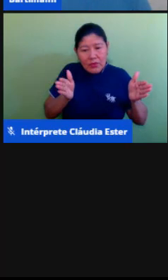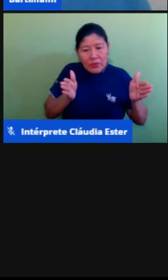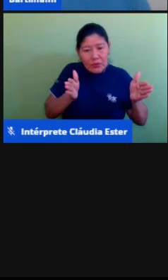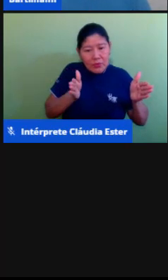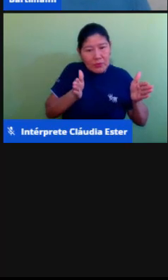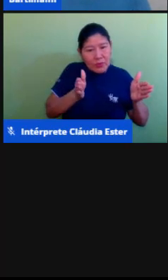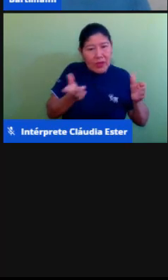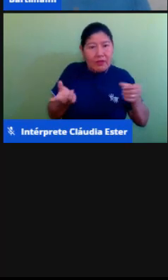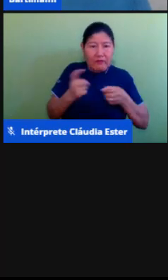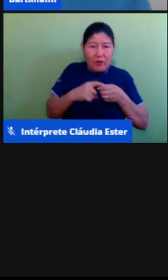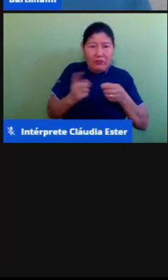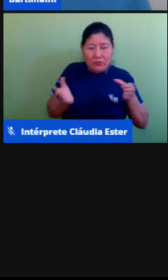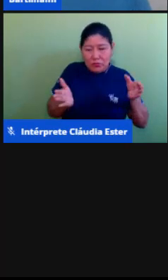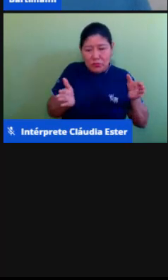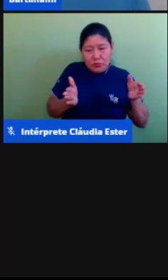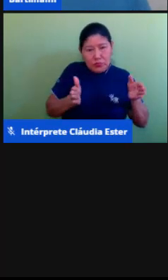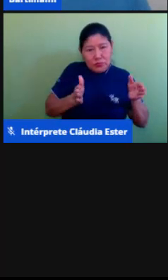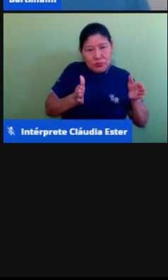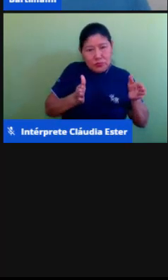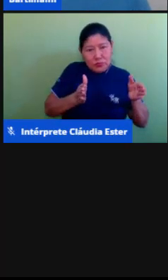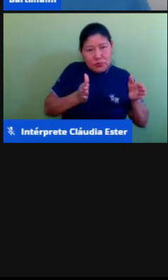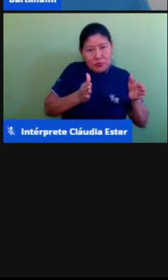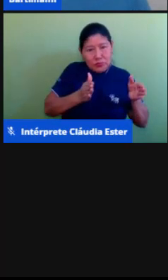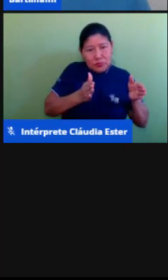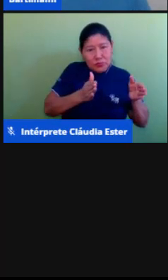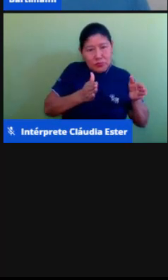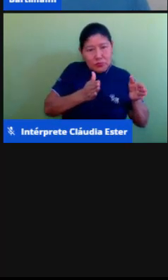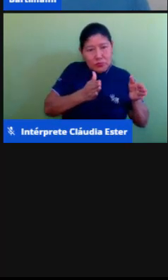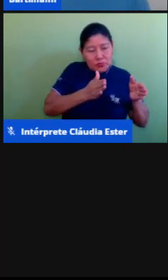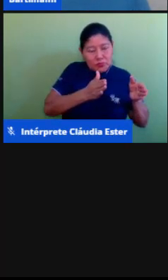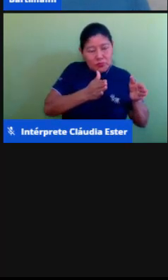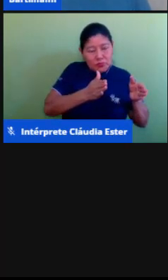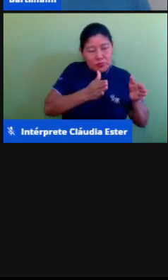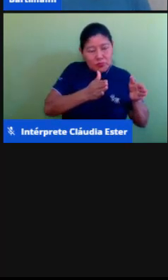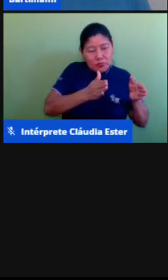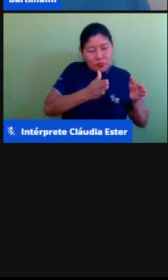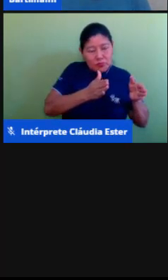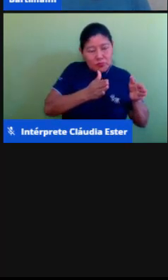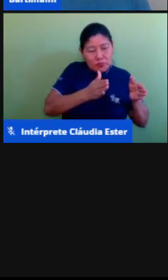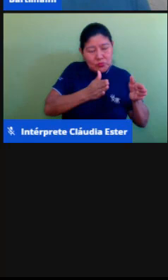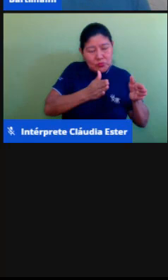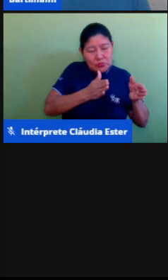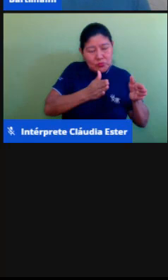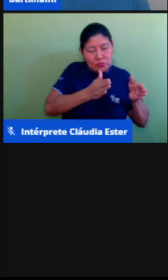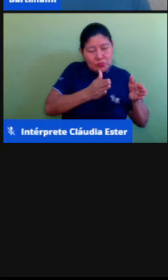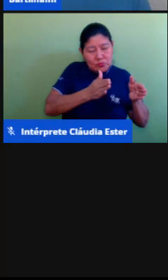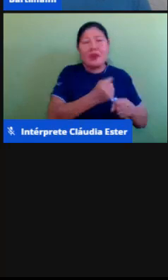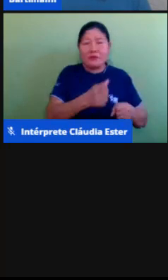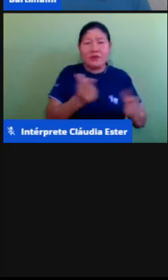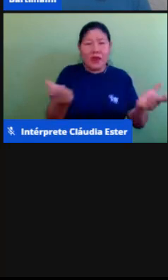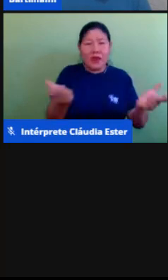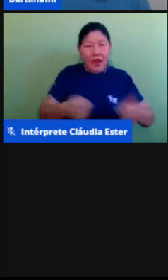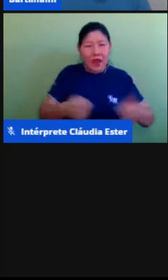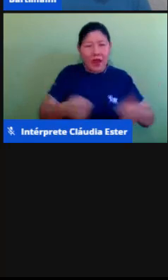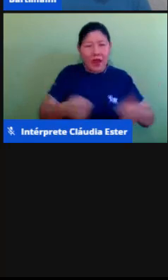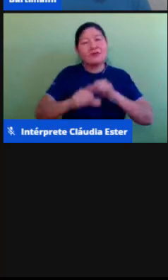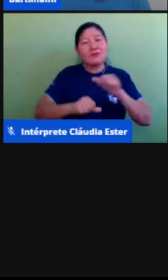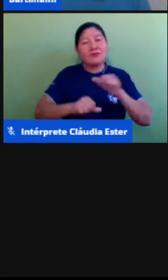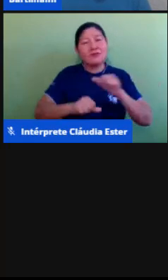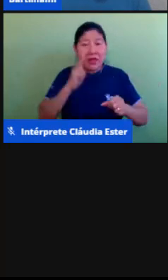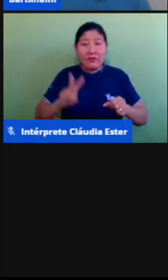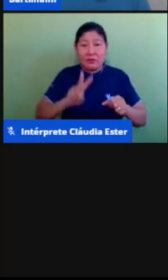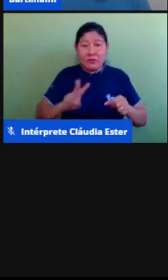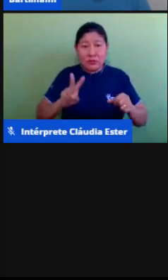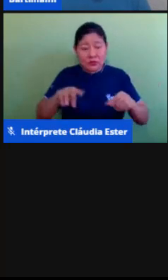1985. Então, aqui você troca o ano. Veja só que você tem essa possibilidade de analisar o uso das